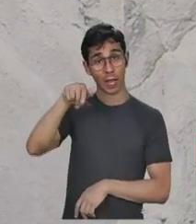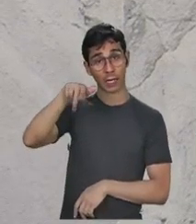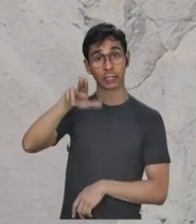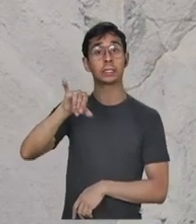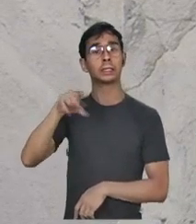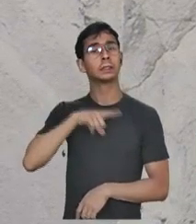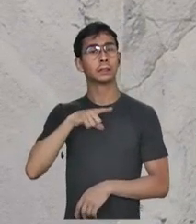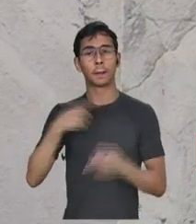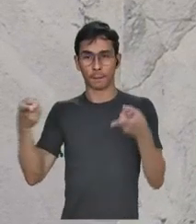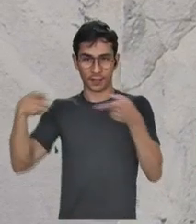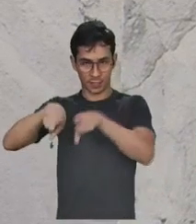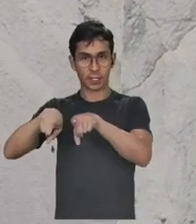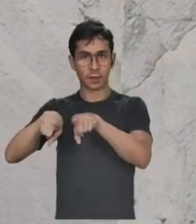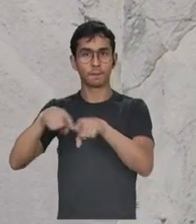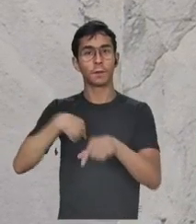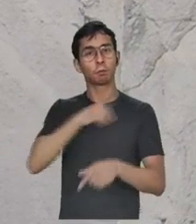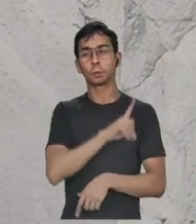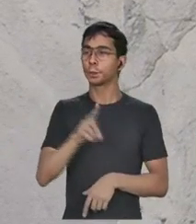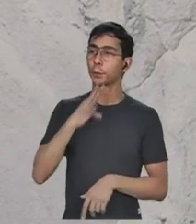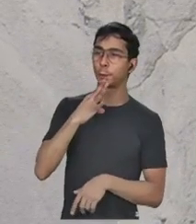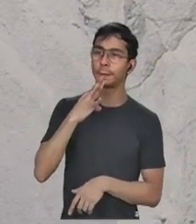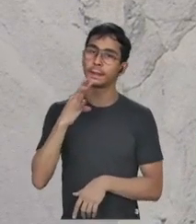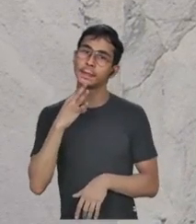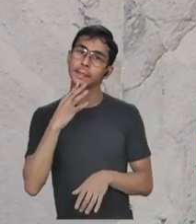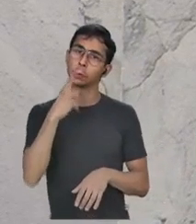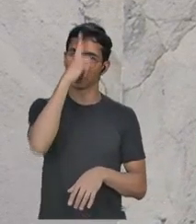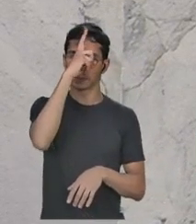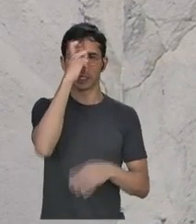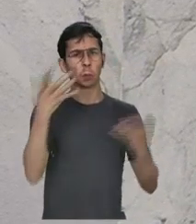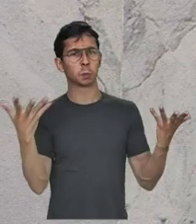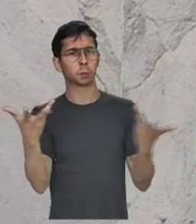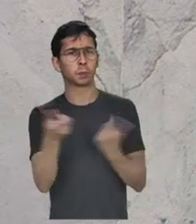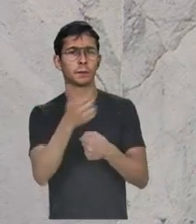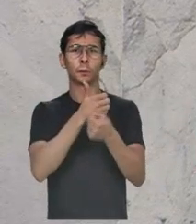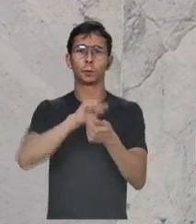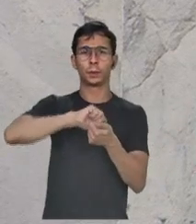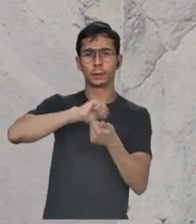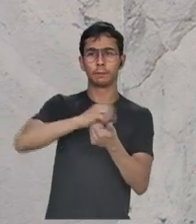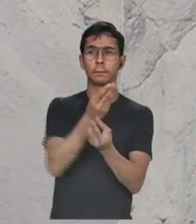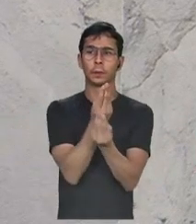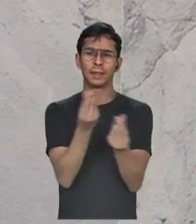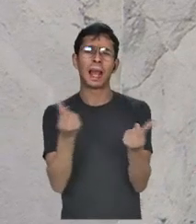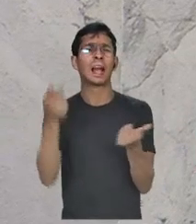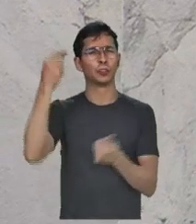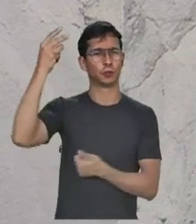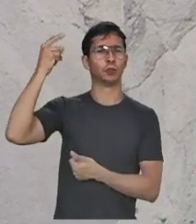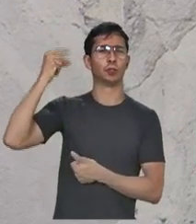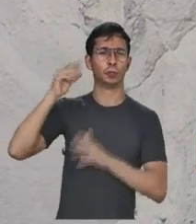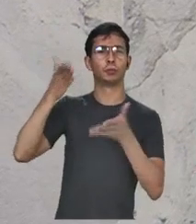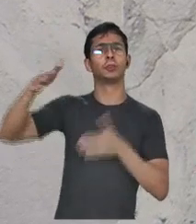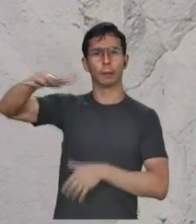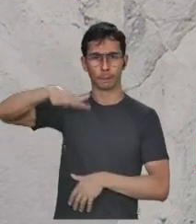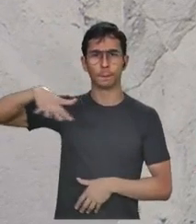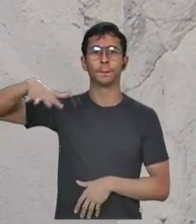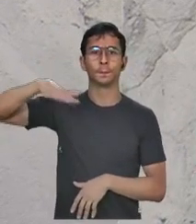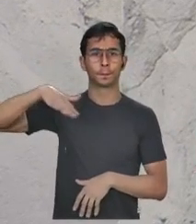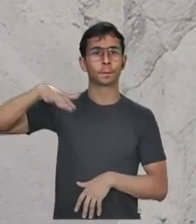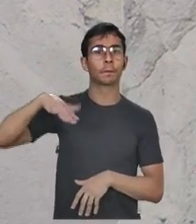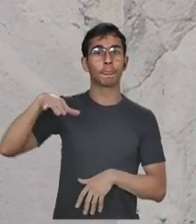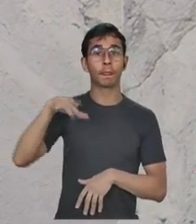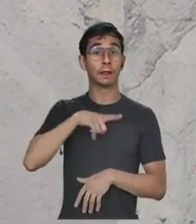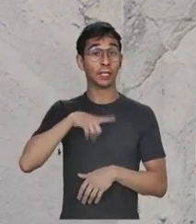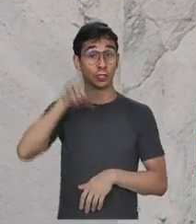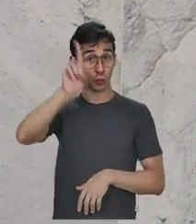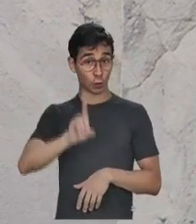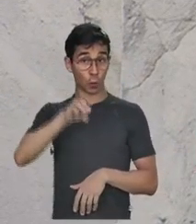de apoio nós fomos lá conhecer o hospital que é um hospital de qualidade hospital muito antigo na região um hospital que através do marcelo